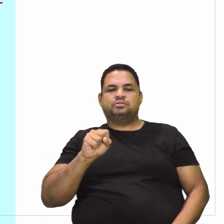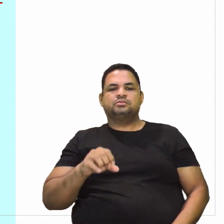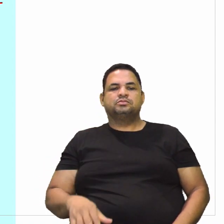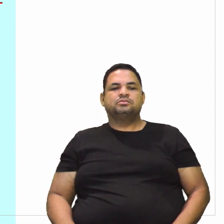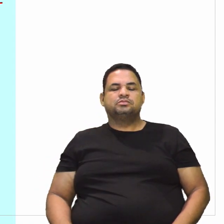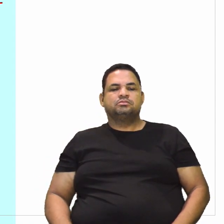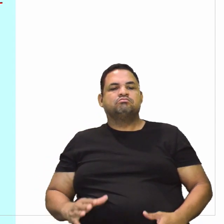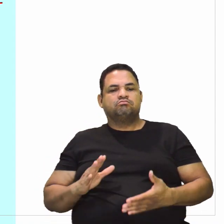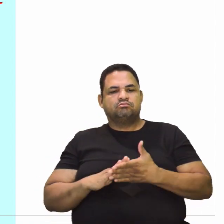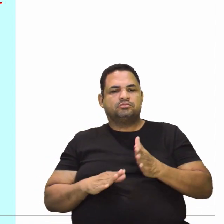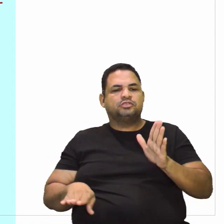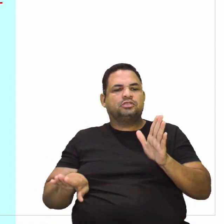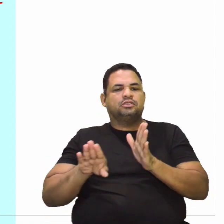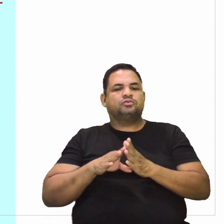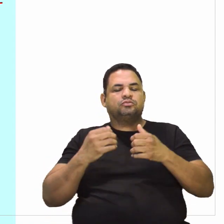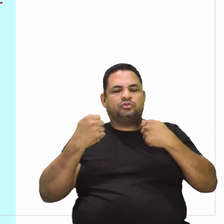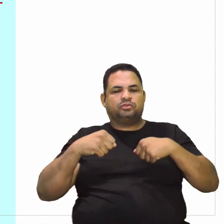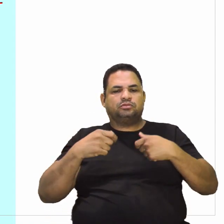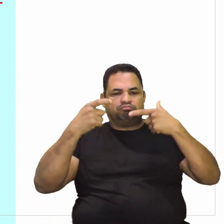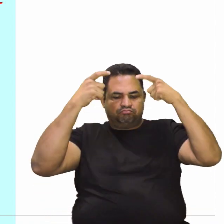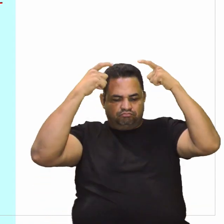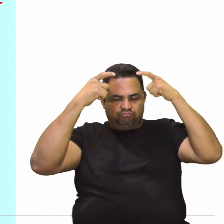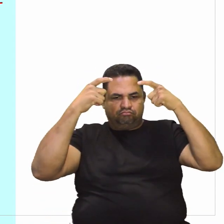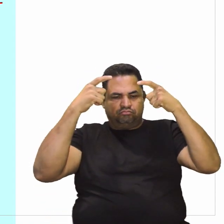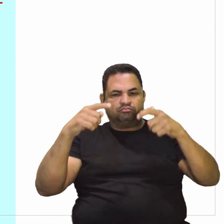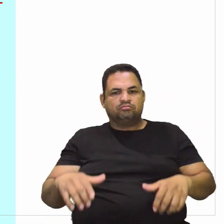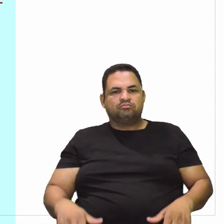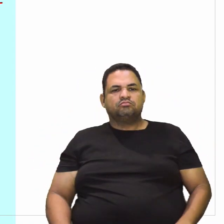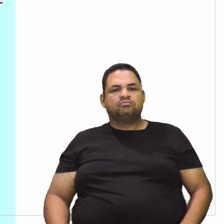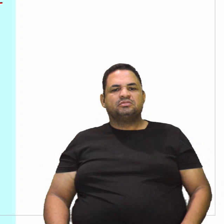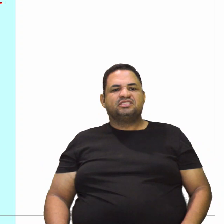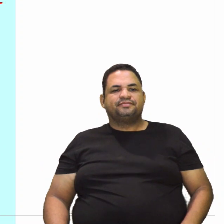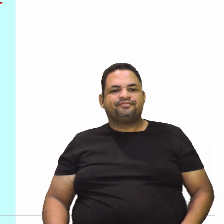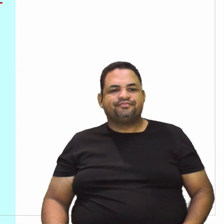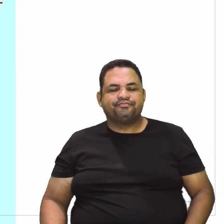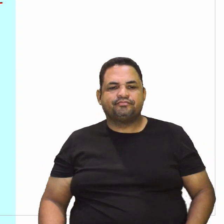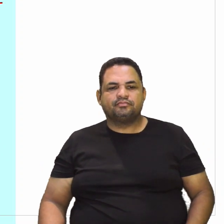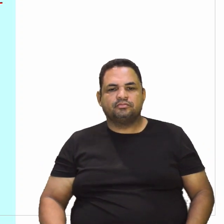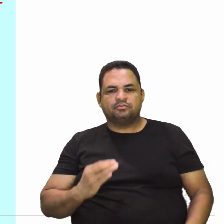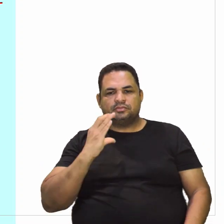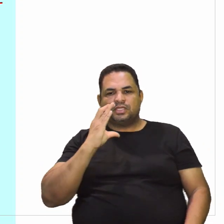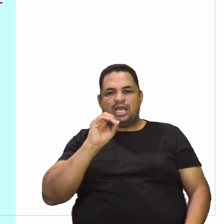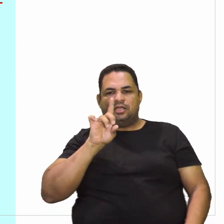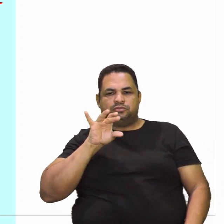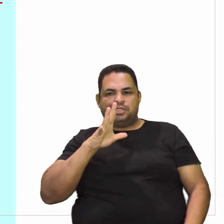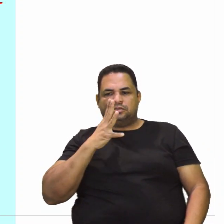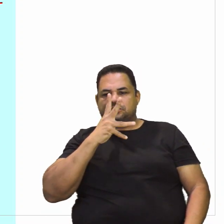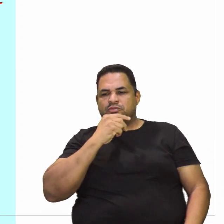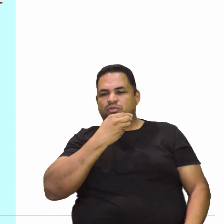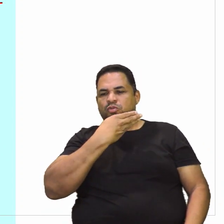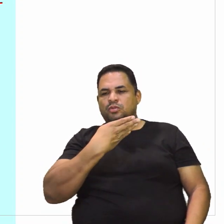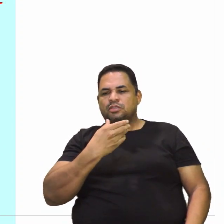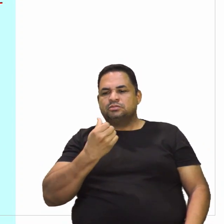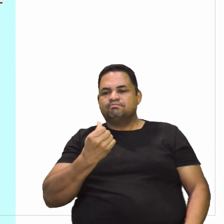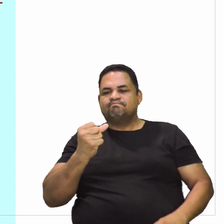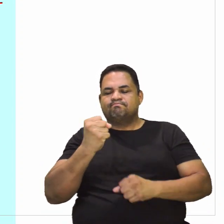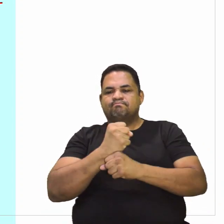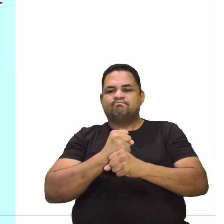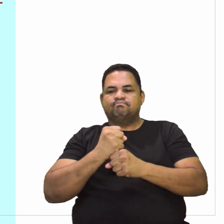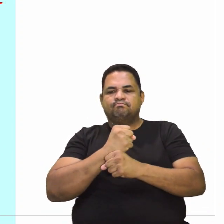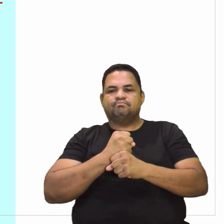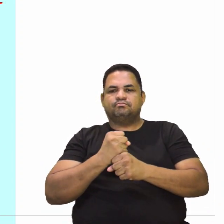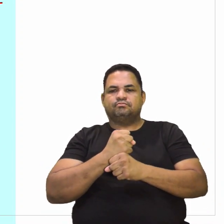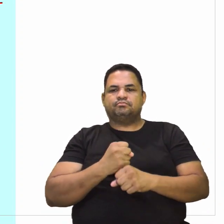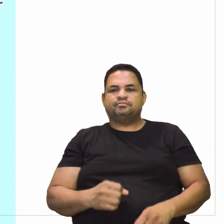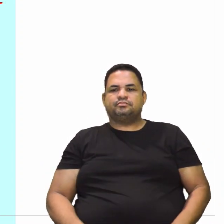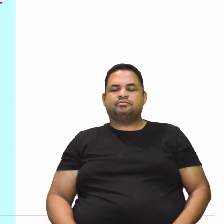ele acabou assumindo o trono. Olha que Carlos Magno passou 46 anos. Carlos